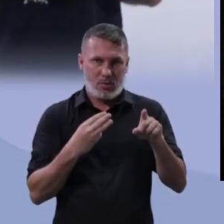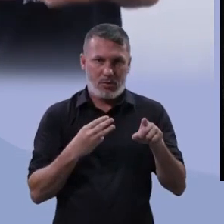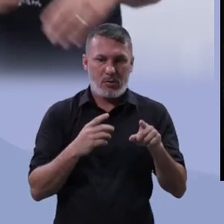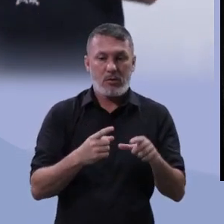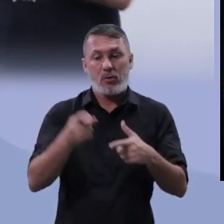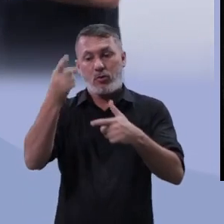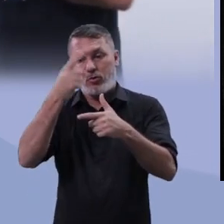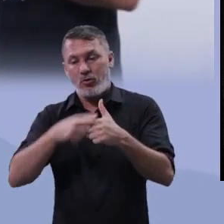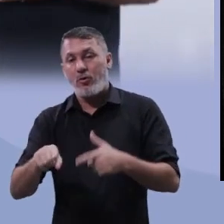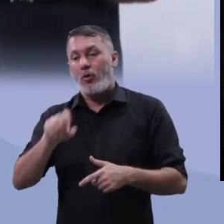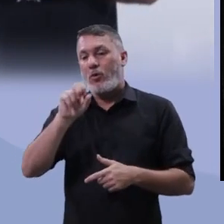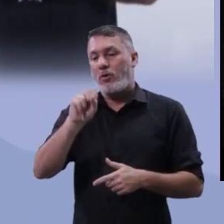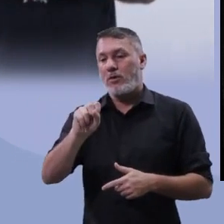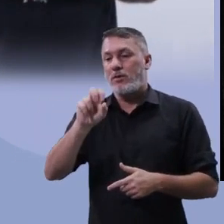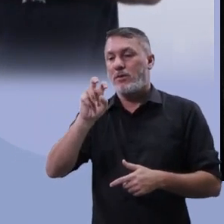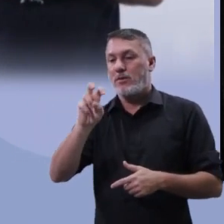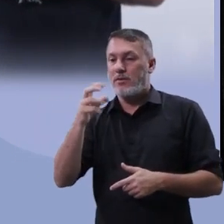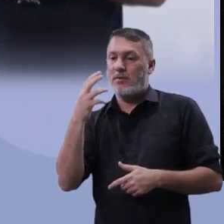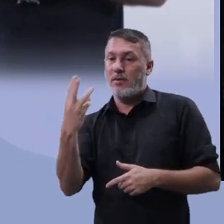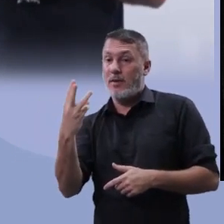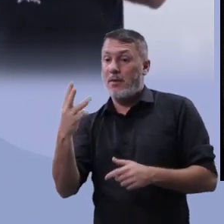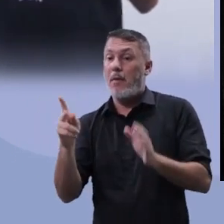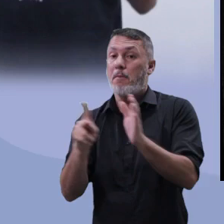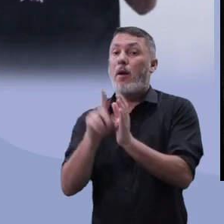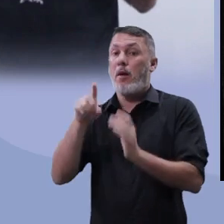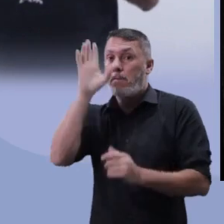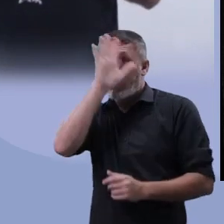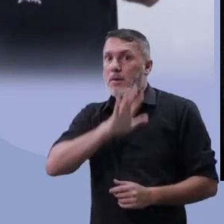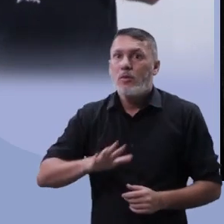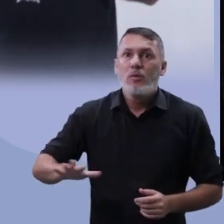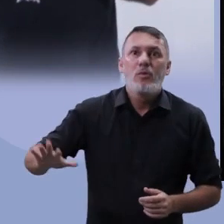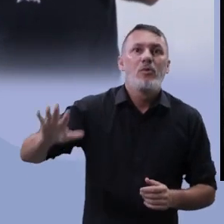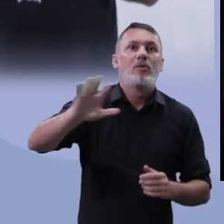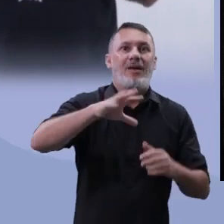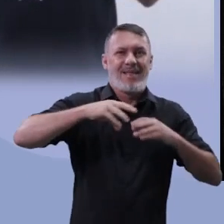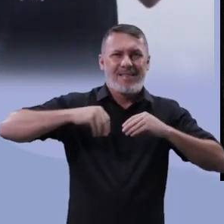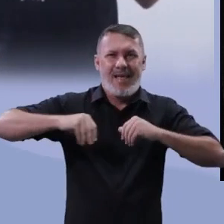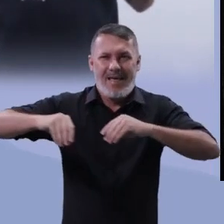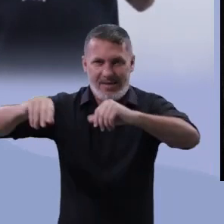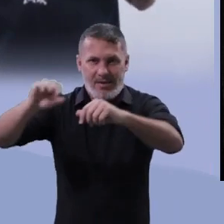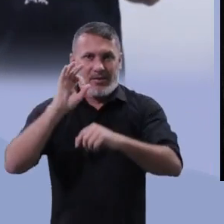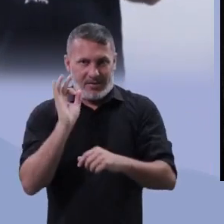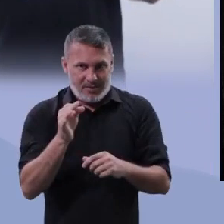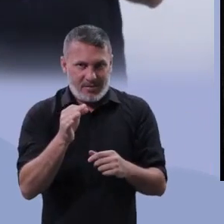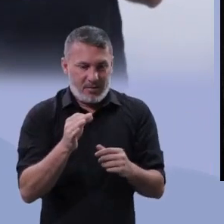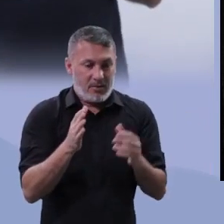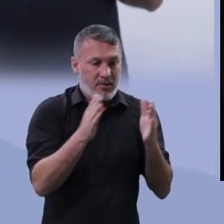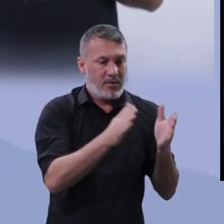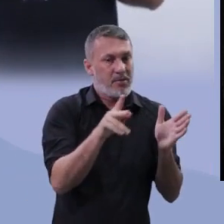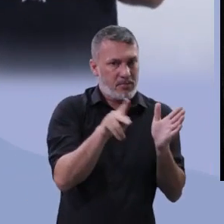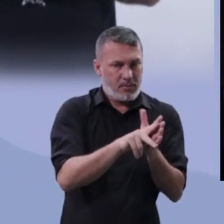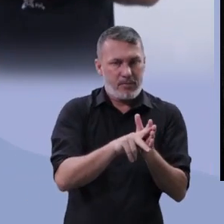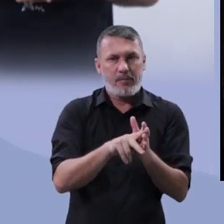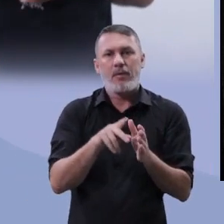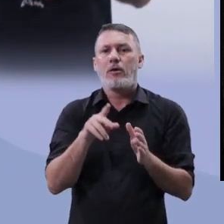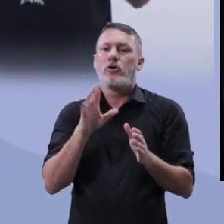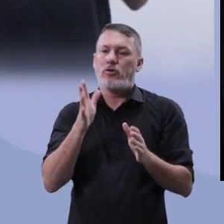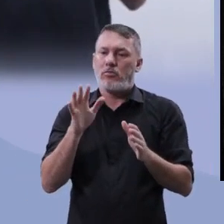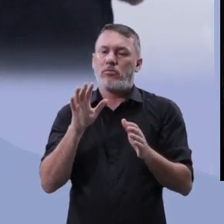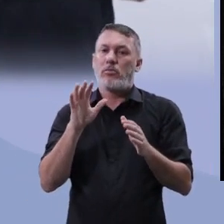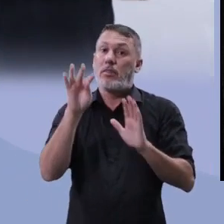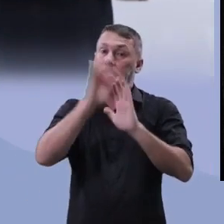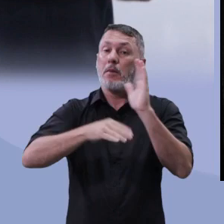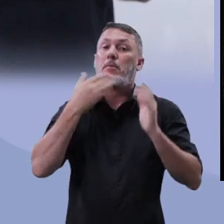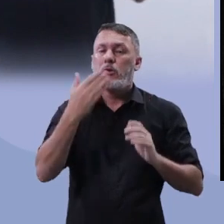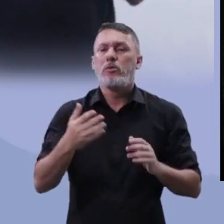hectares. Dividido por 853, que é a parte aí, que é o total, né, da área do Brasil, que é